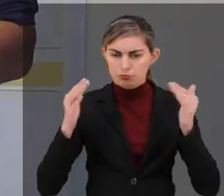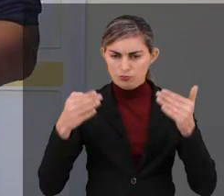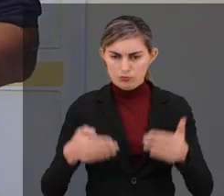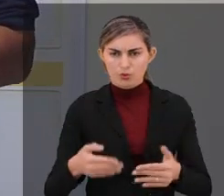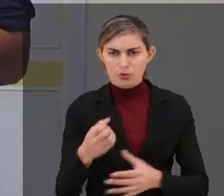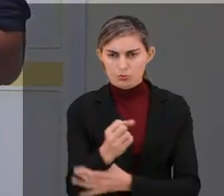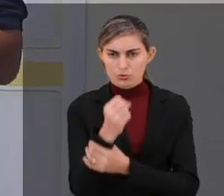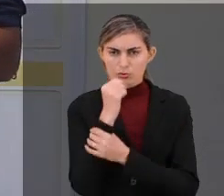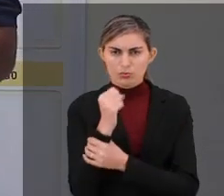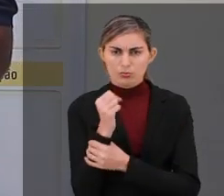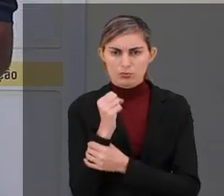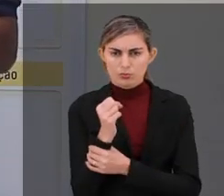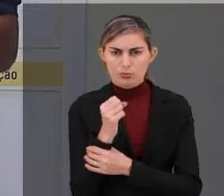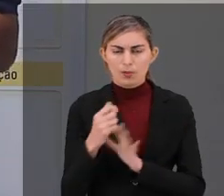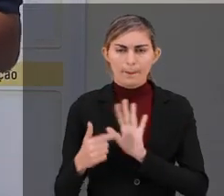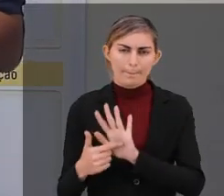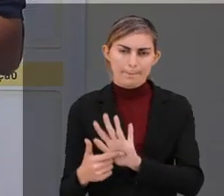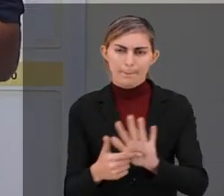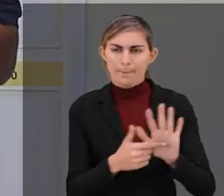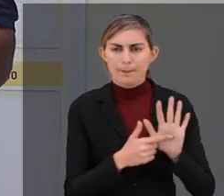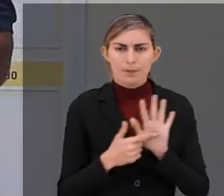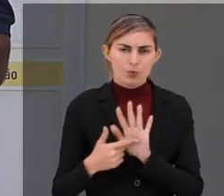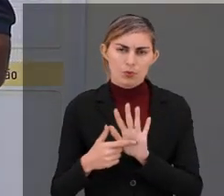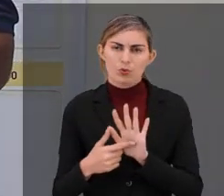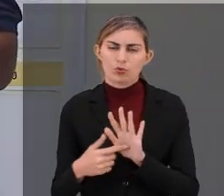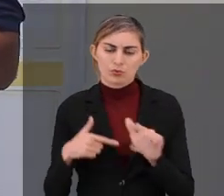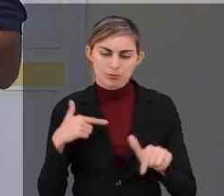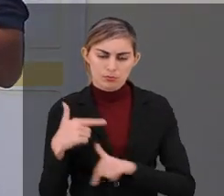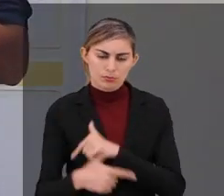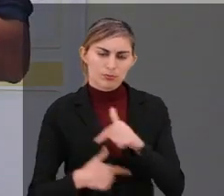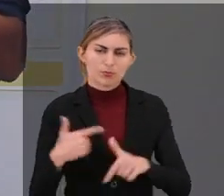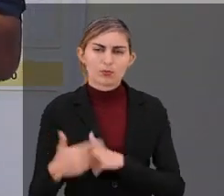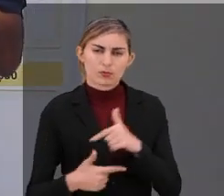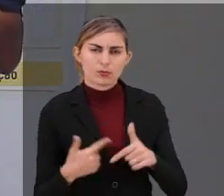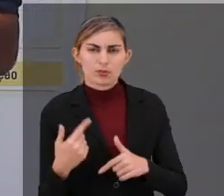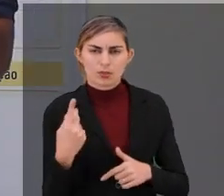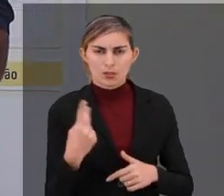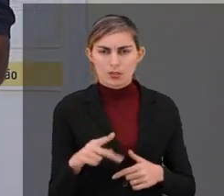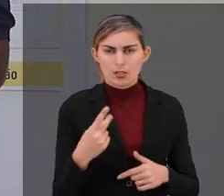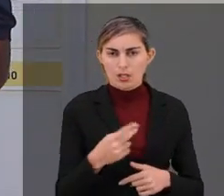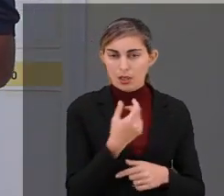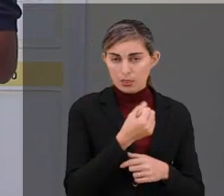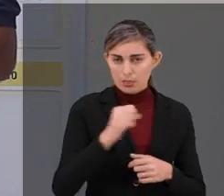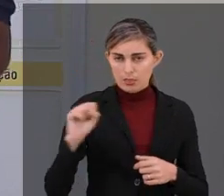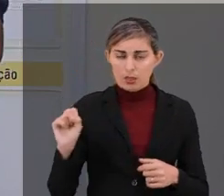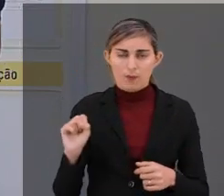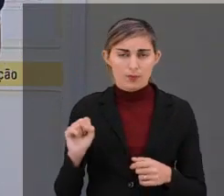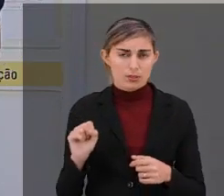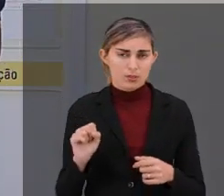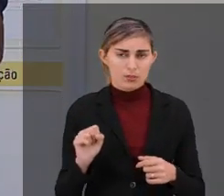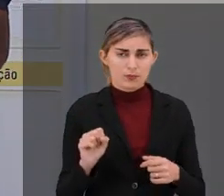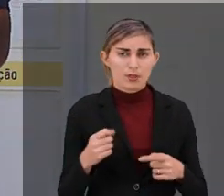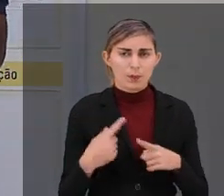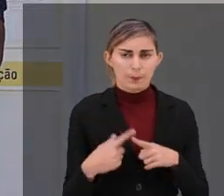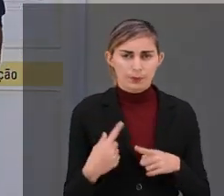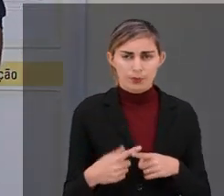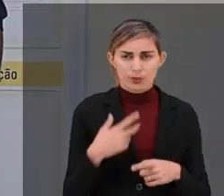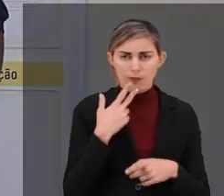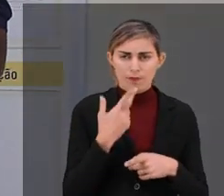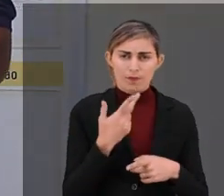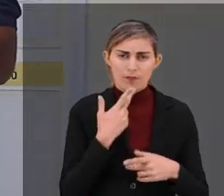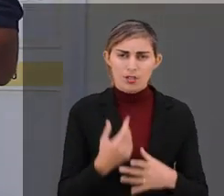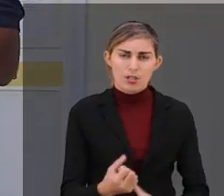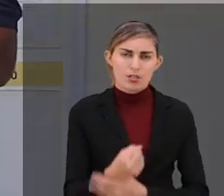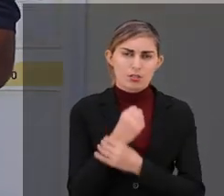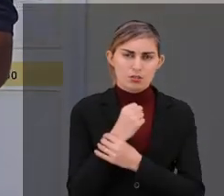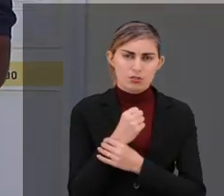à segurança coloca o trabalhador naquela defensiva, porque quando se fala em